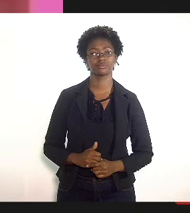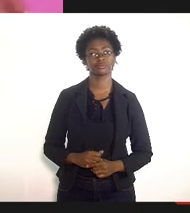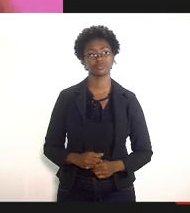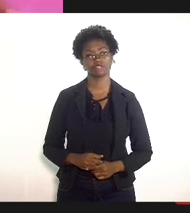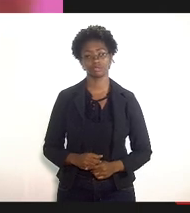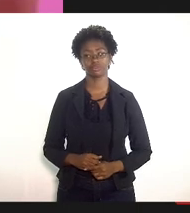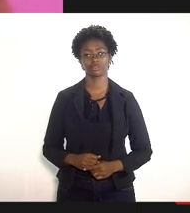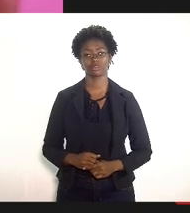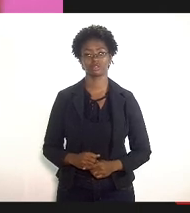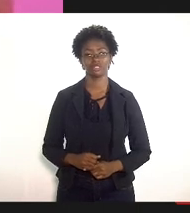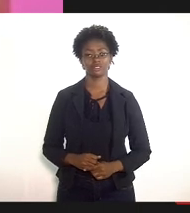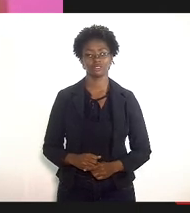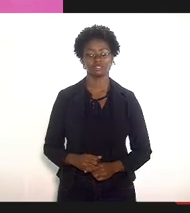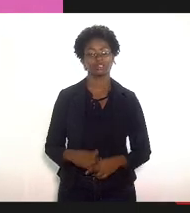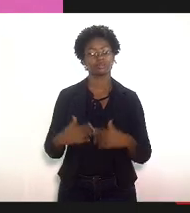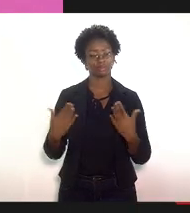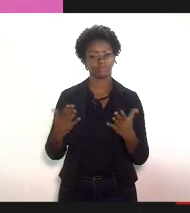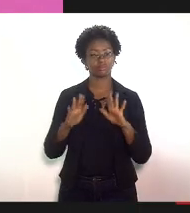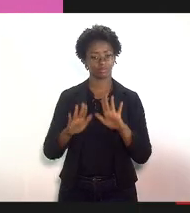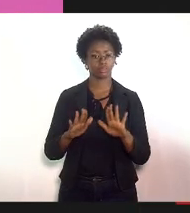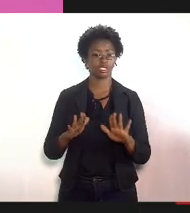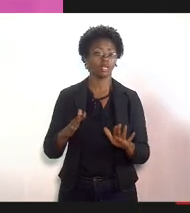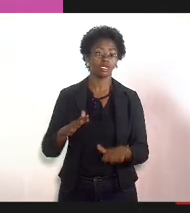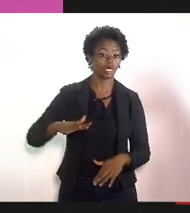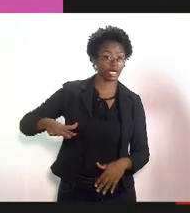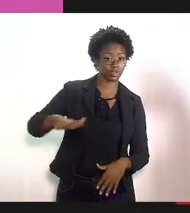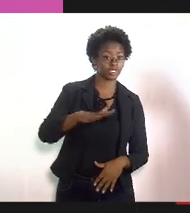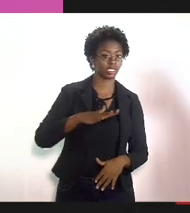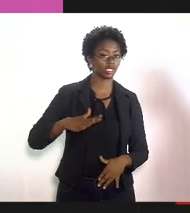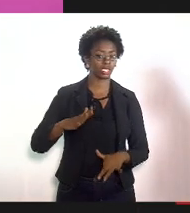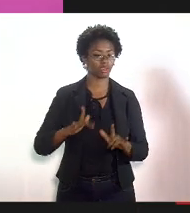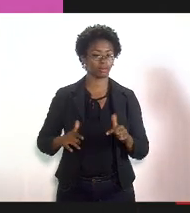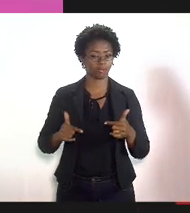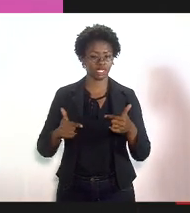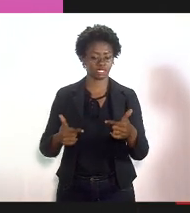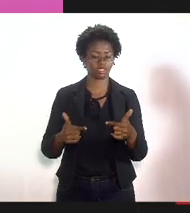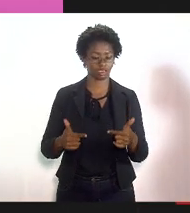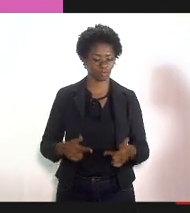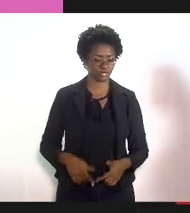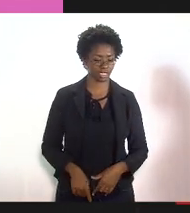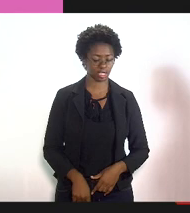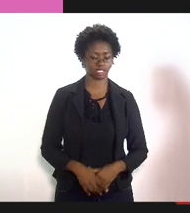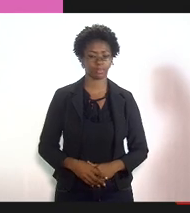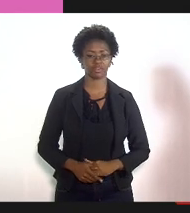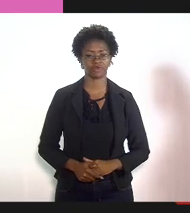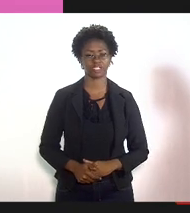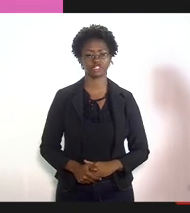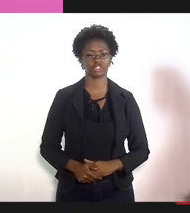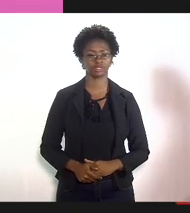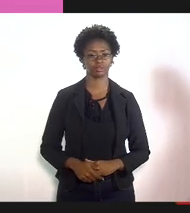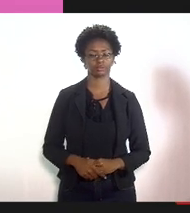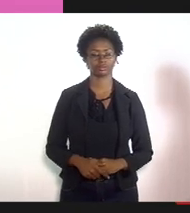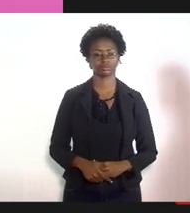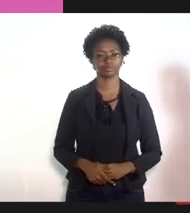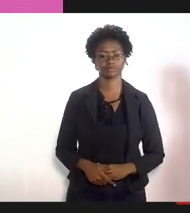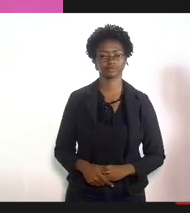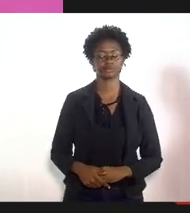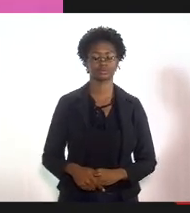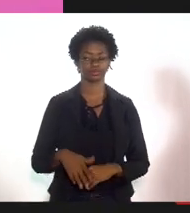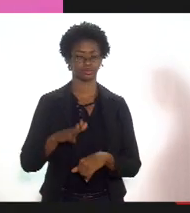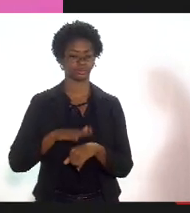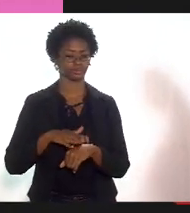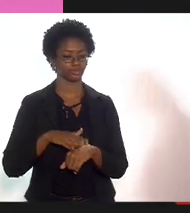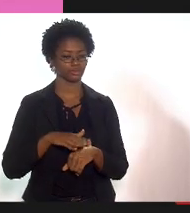serem área de atuação na própria Tribunal, né, de Justiça, no próprio